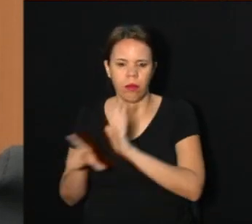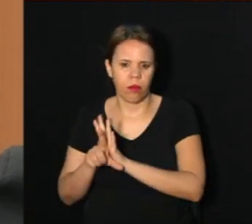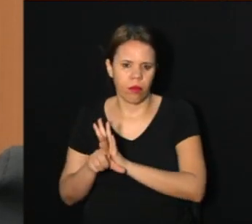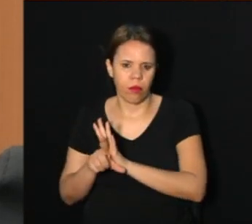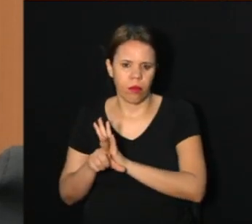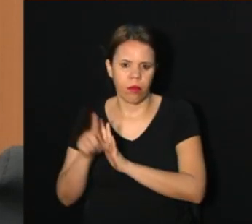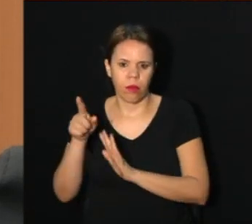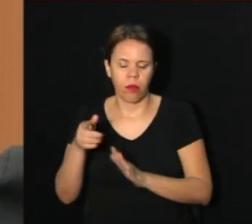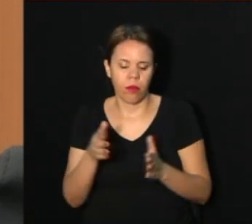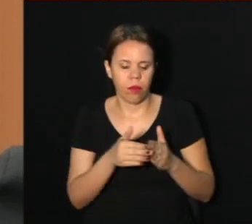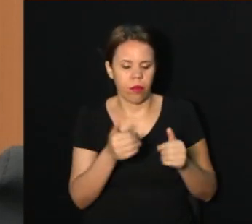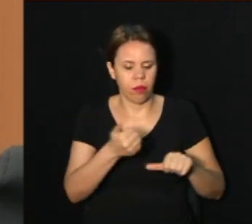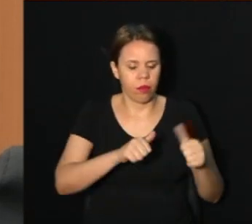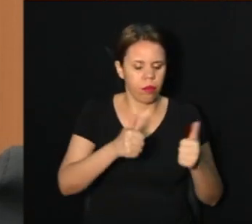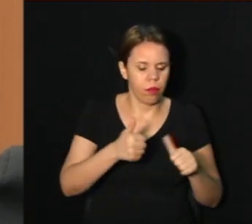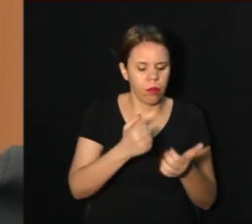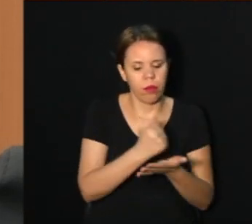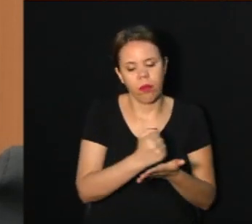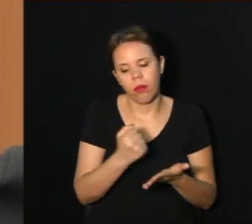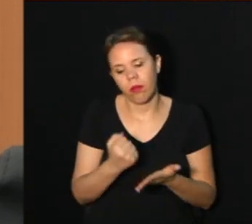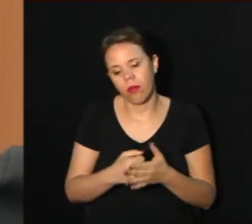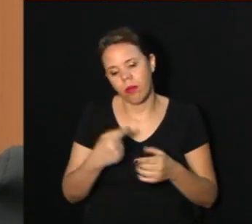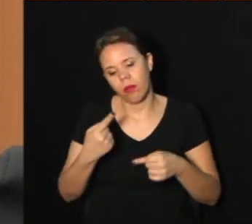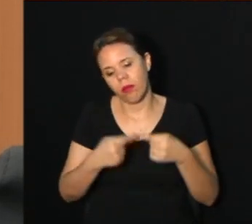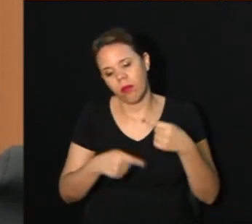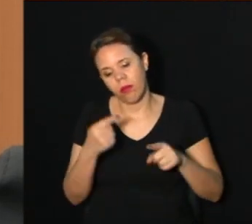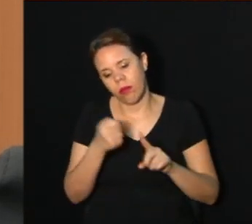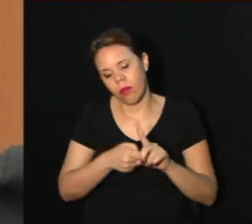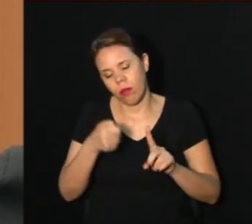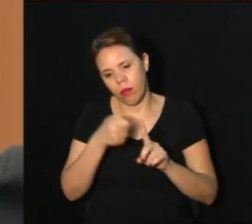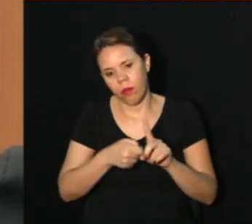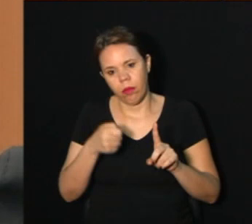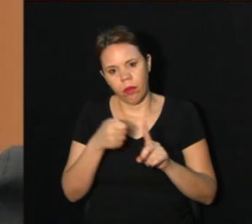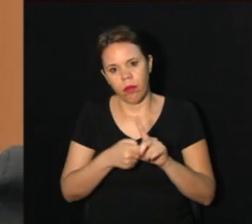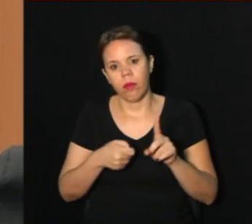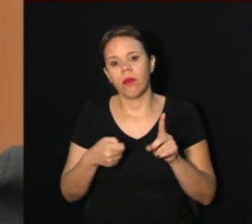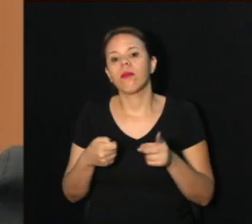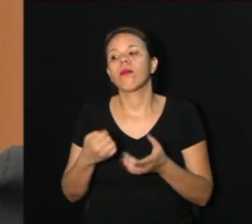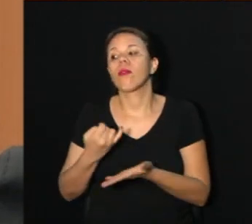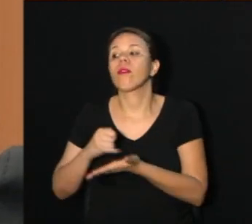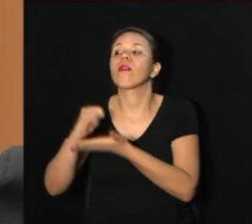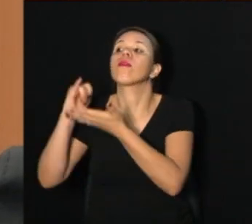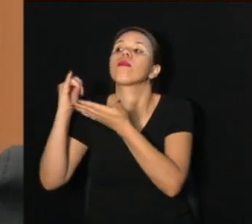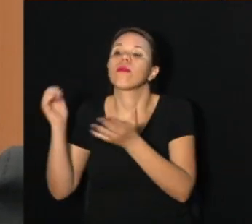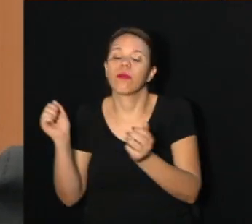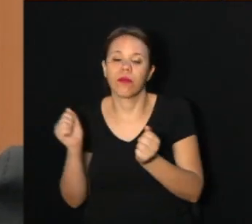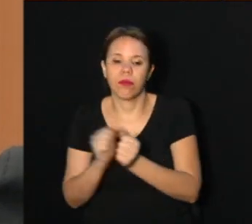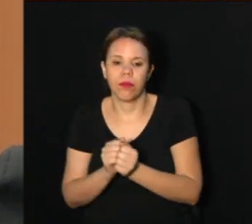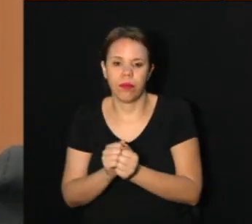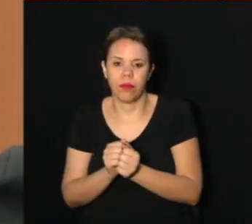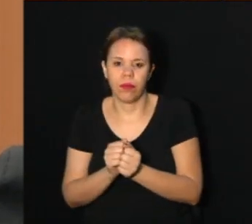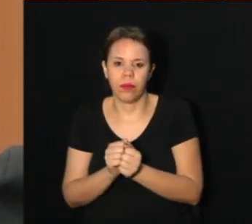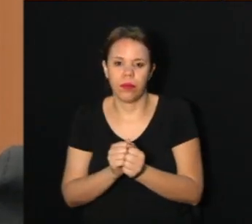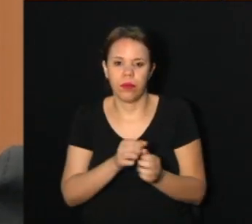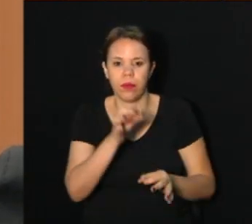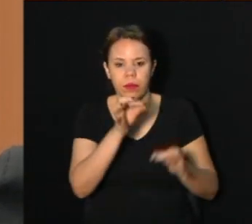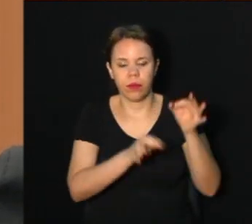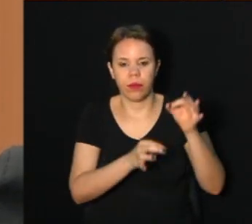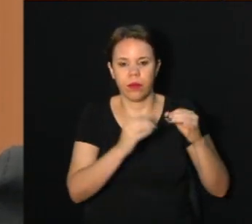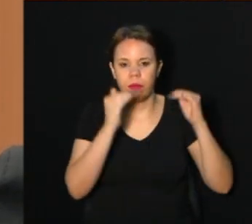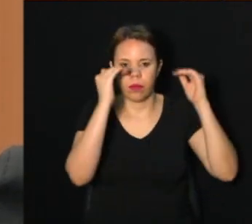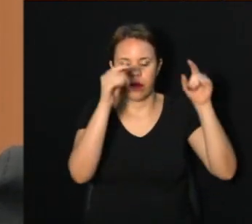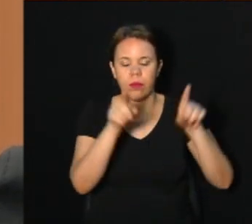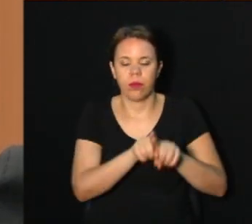desta licitação, deste contrato, desta política pública, deste tributo, eventualmente junto ao Poder Judiciário.